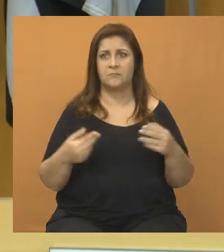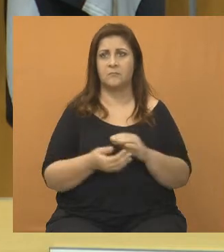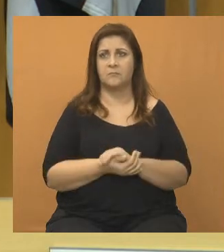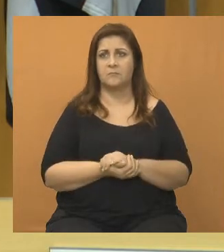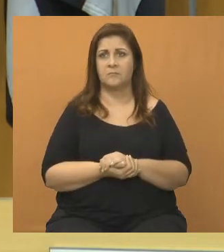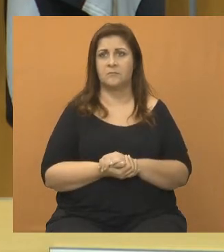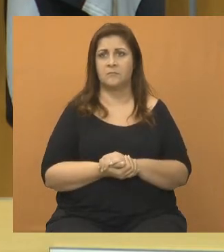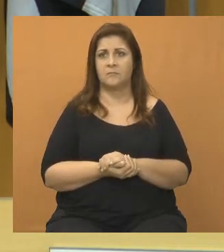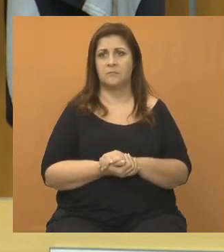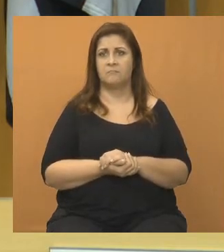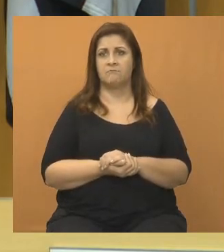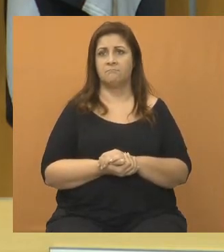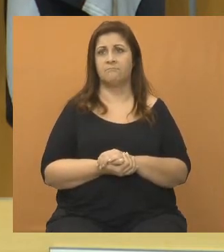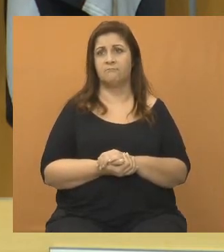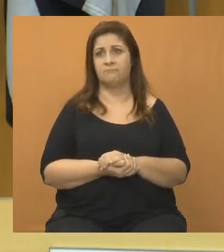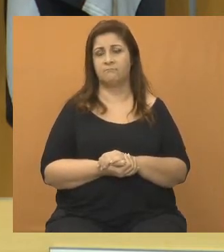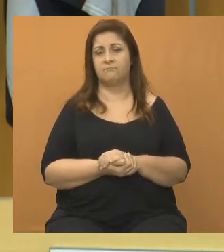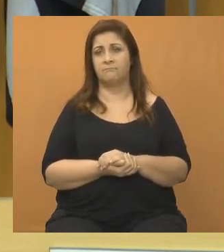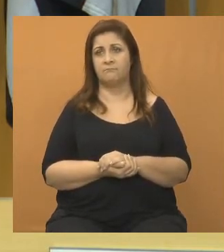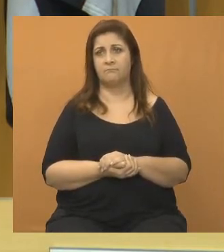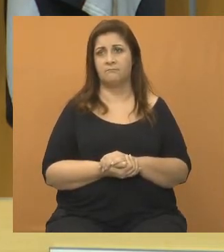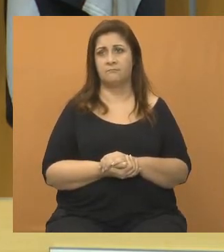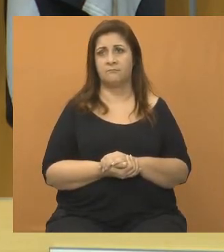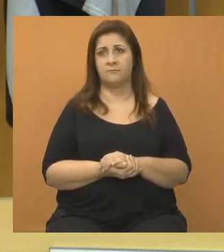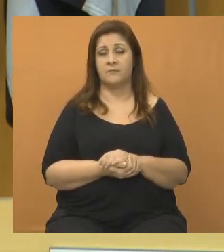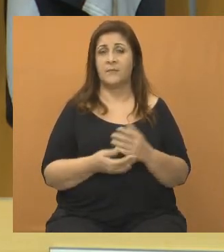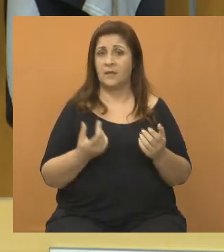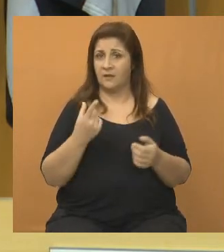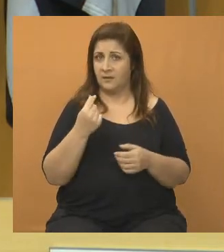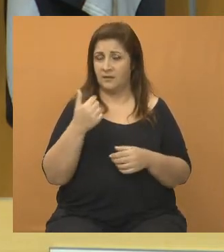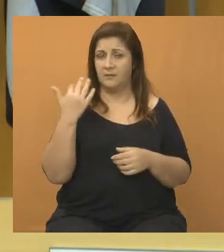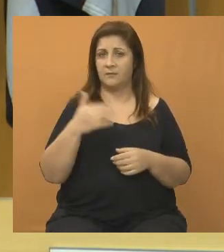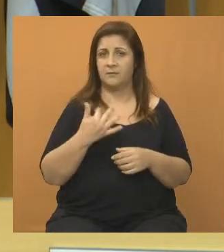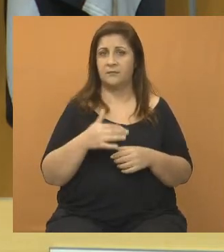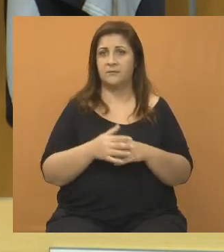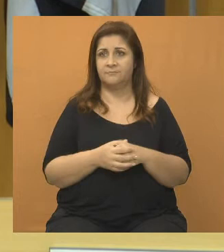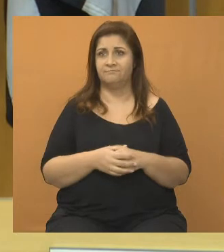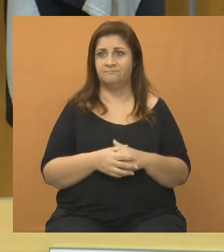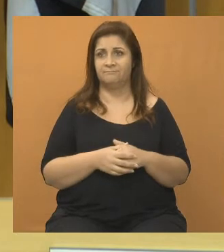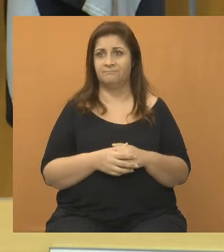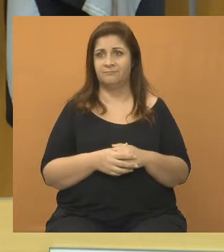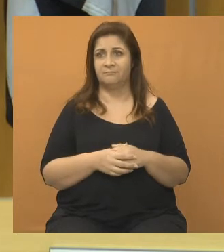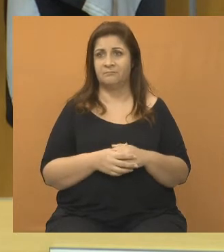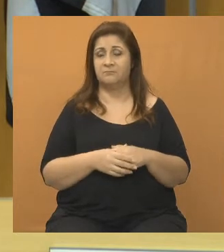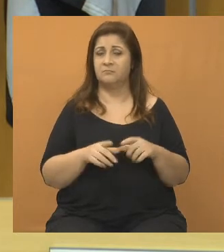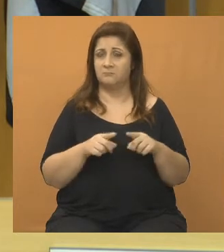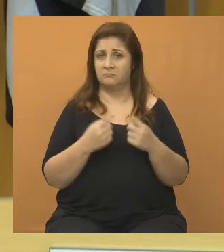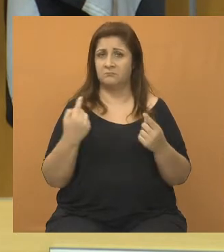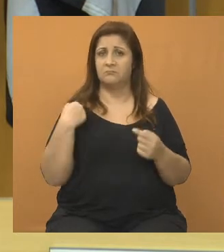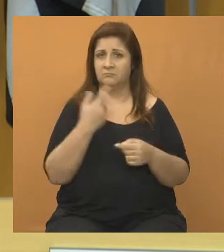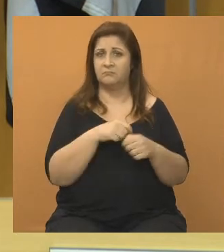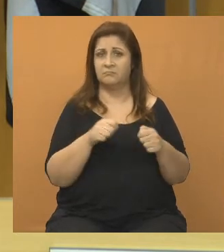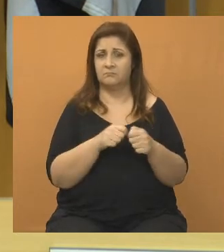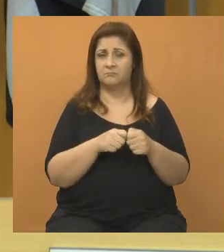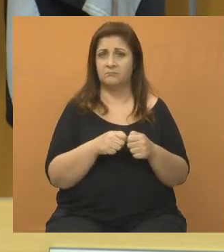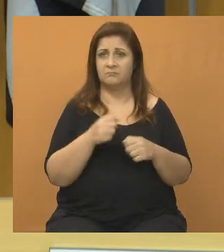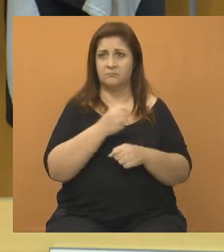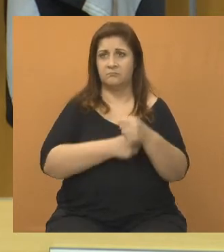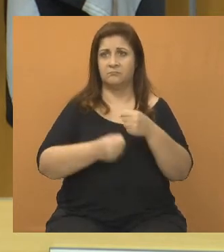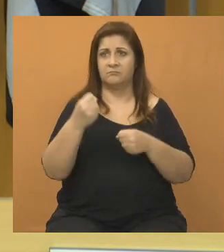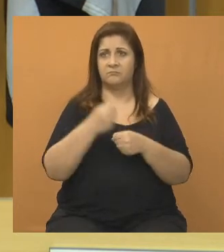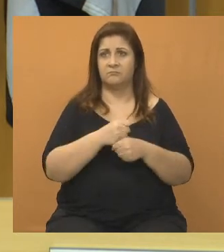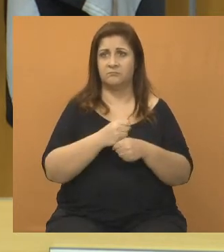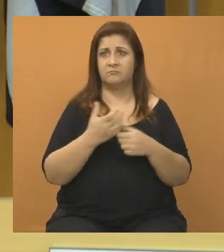processo, que é rigoroso, caro, mas nem por isso a gente não executou. O ano passado até foi